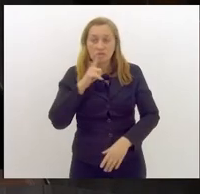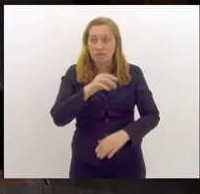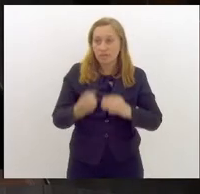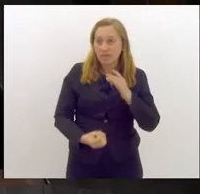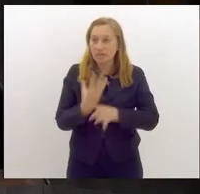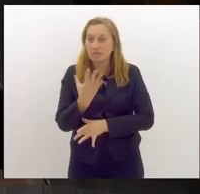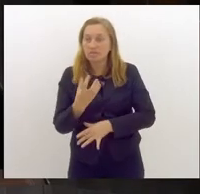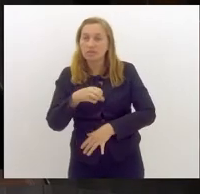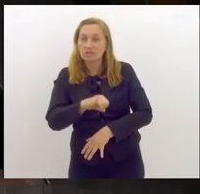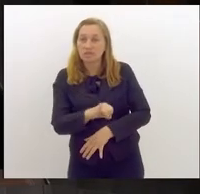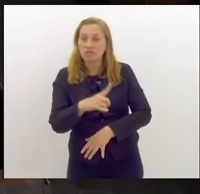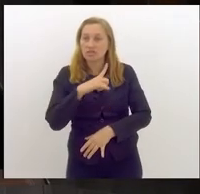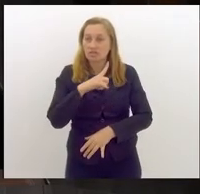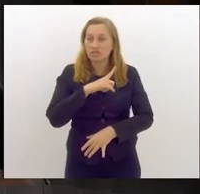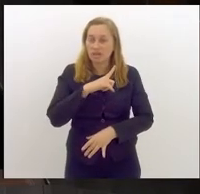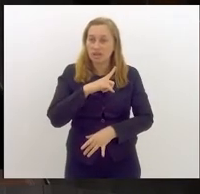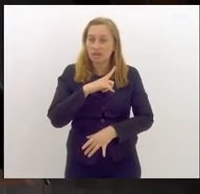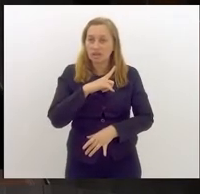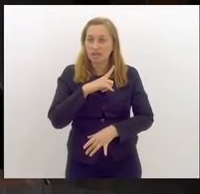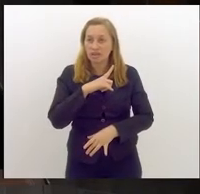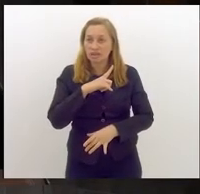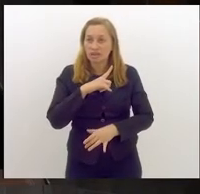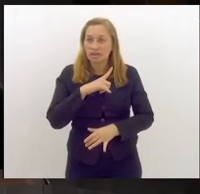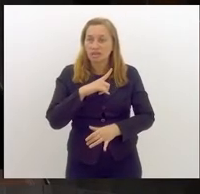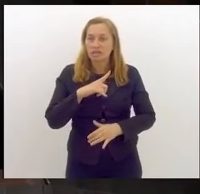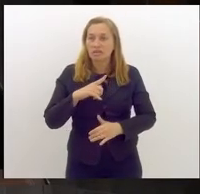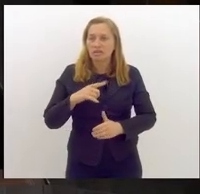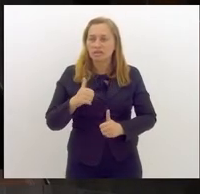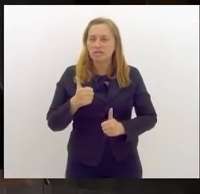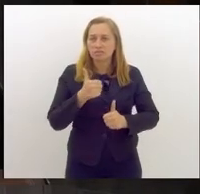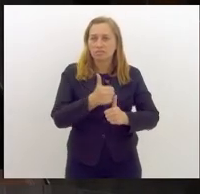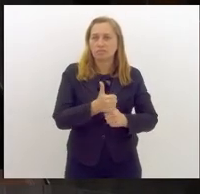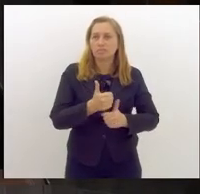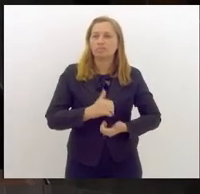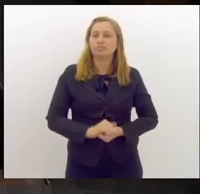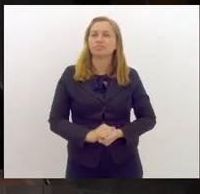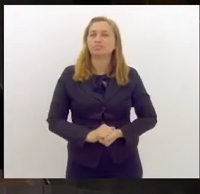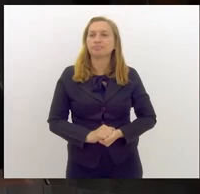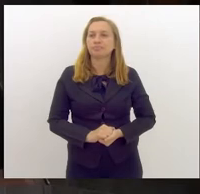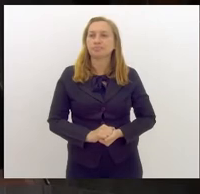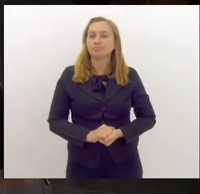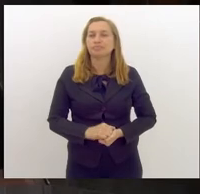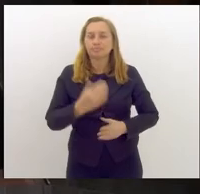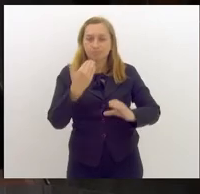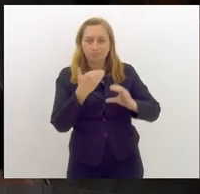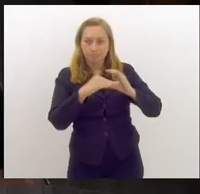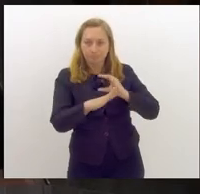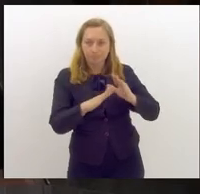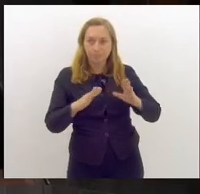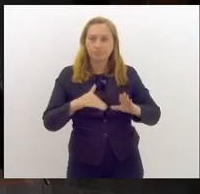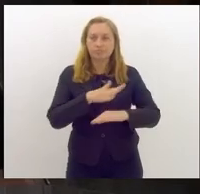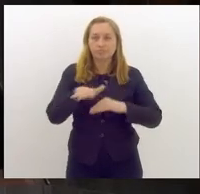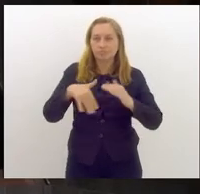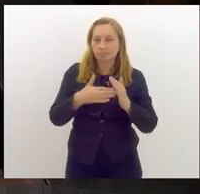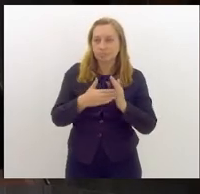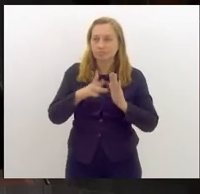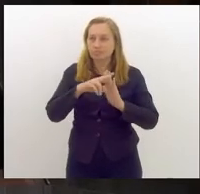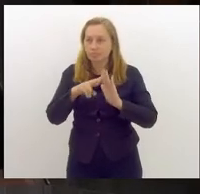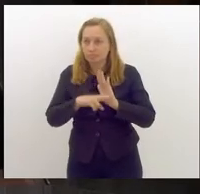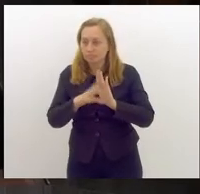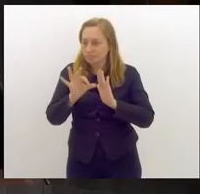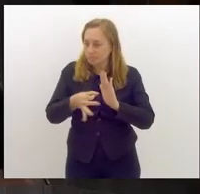Se você tiver na emissão de Posse é mandei tomei todas as providências